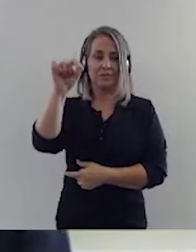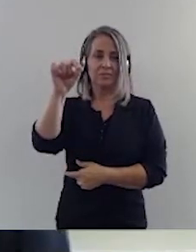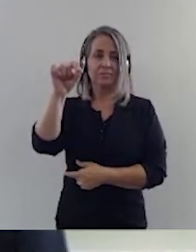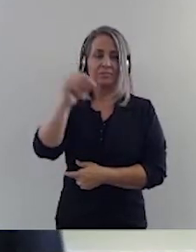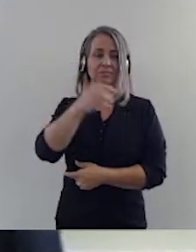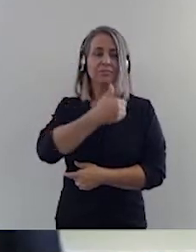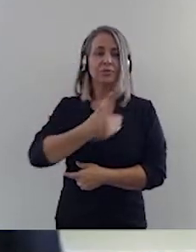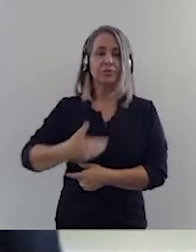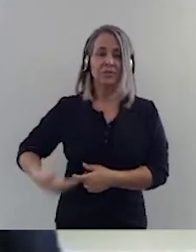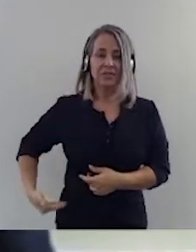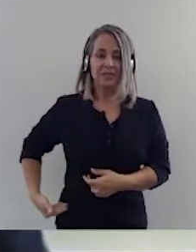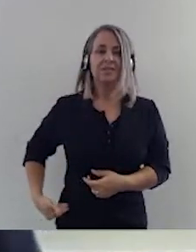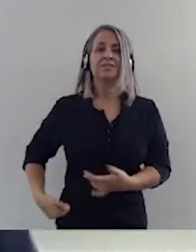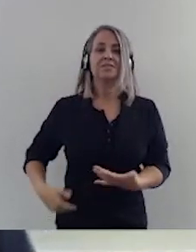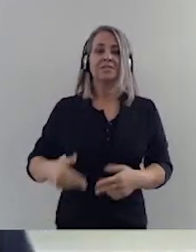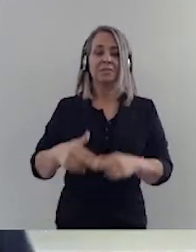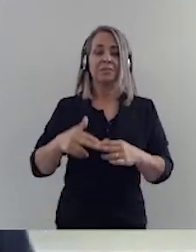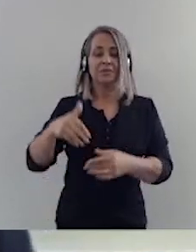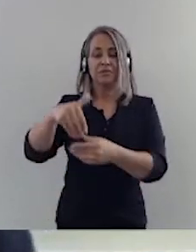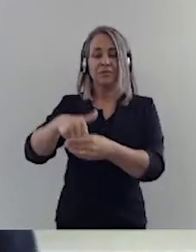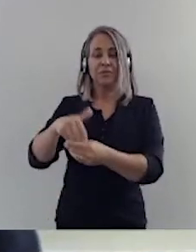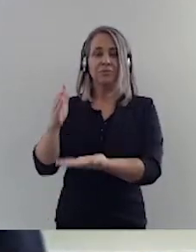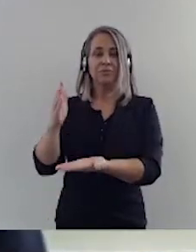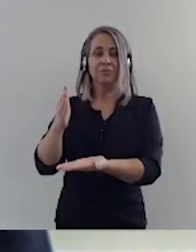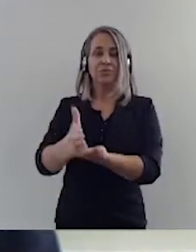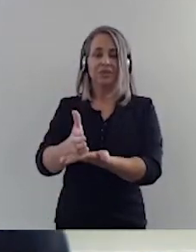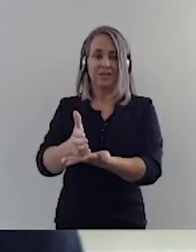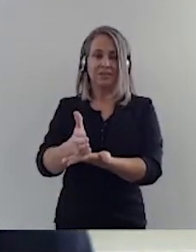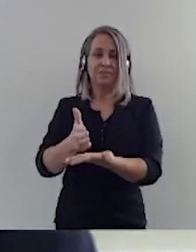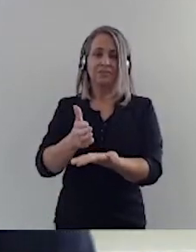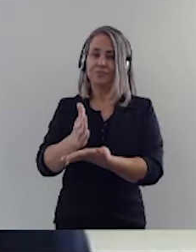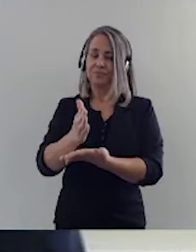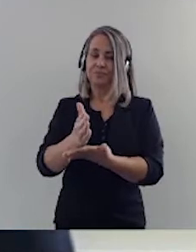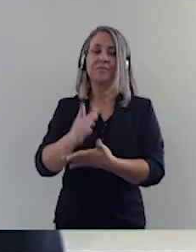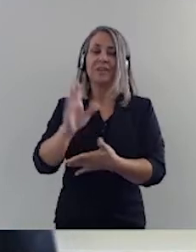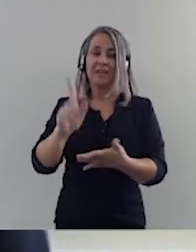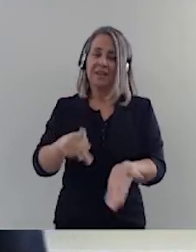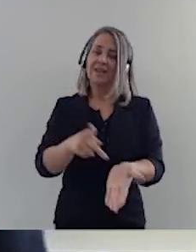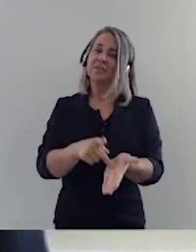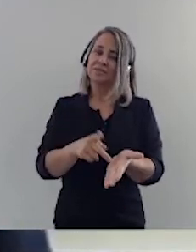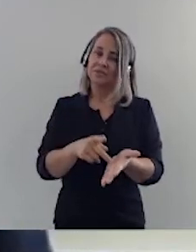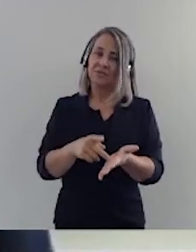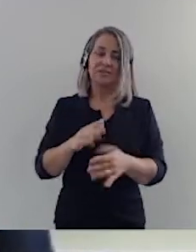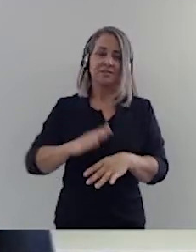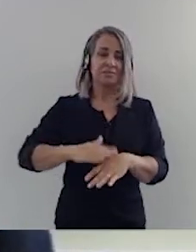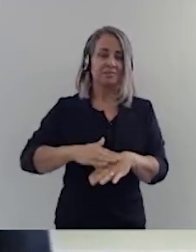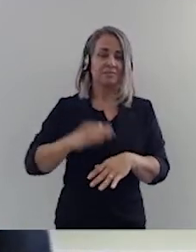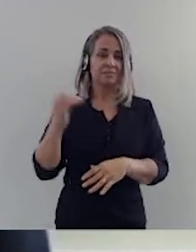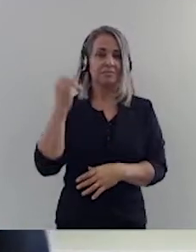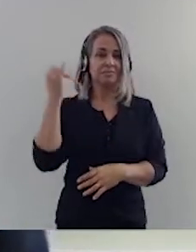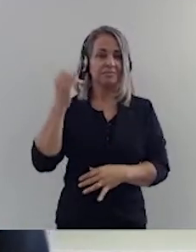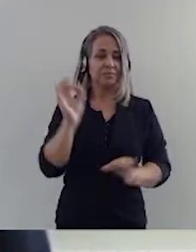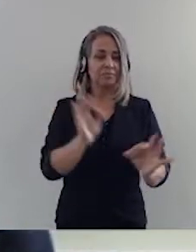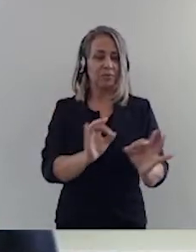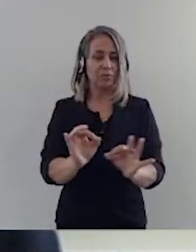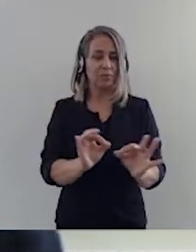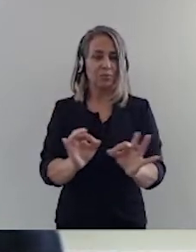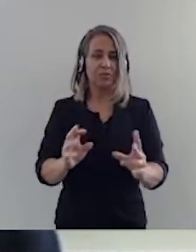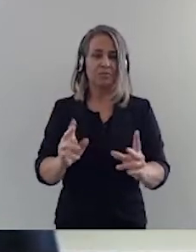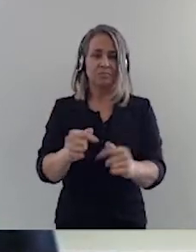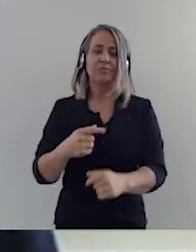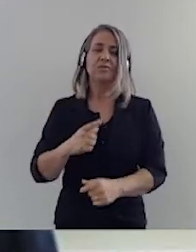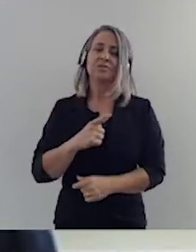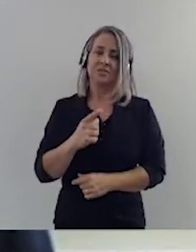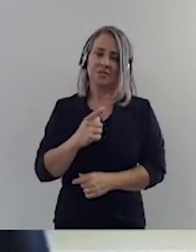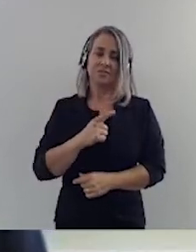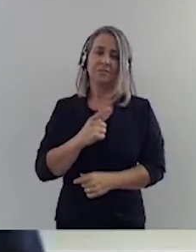nossos governantes por meio do voto direto. Este que é, sem dúvida alguma, o mais importante instrumento que todos nós